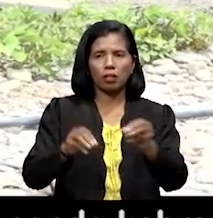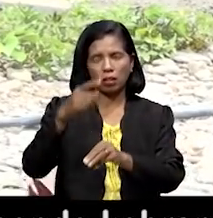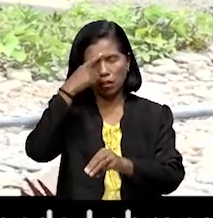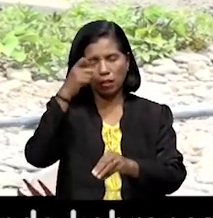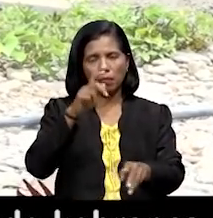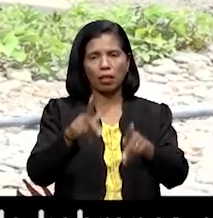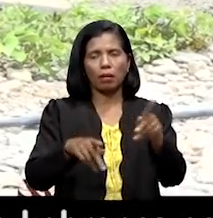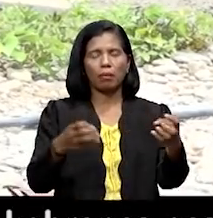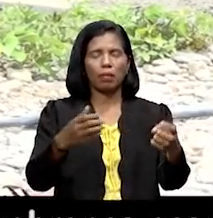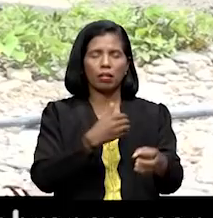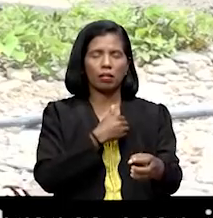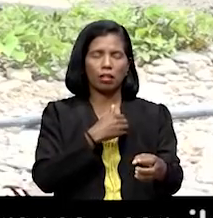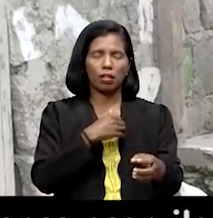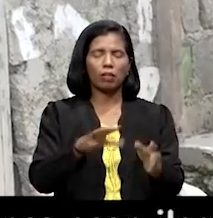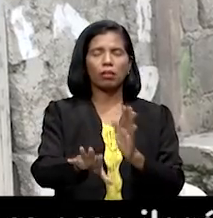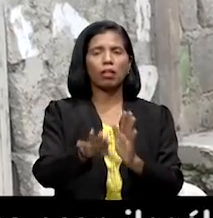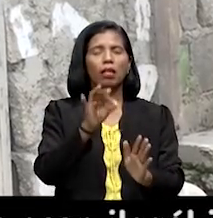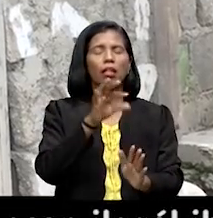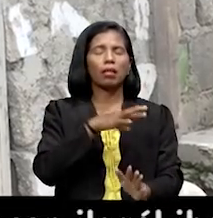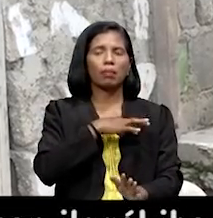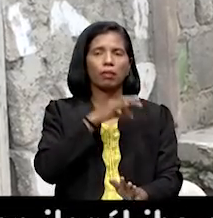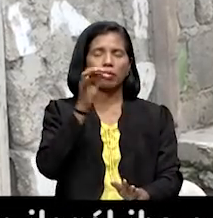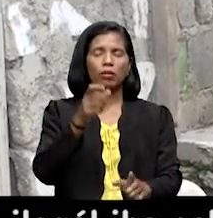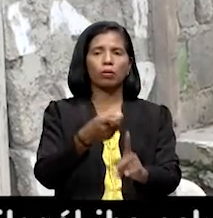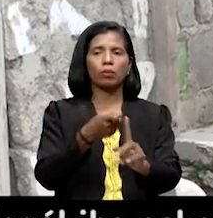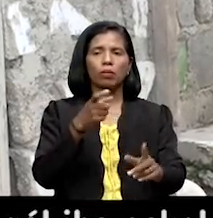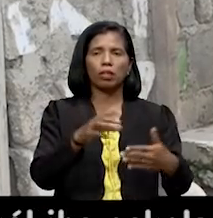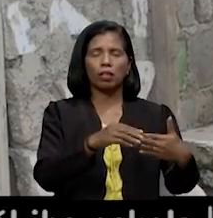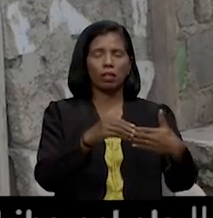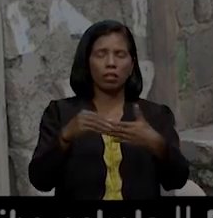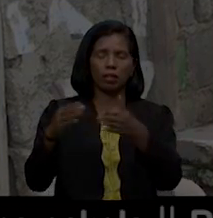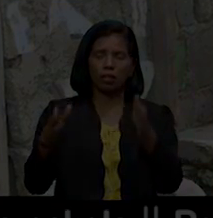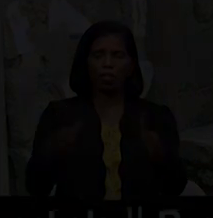ketan benefisi husi uku ne Gasparinha de Souza Dilma Suzeti GMN.